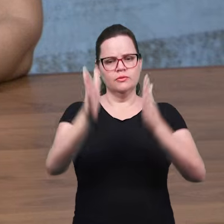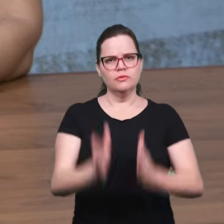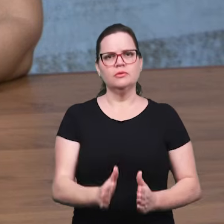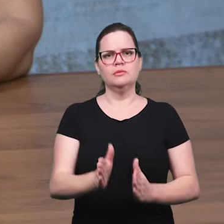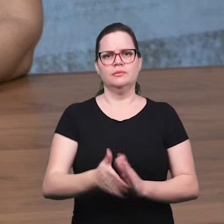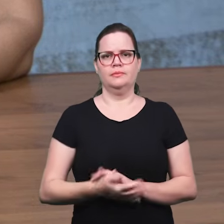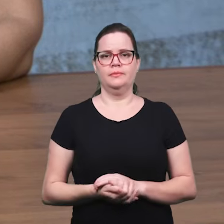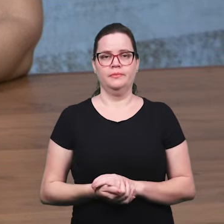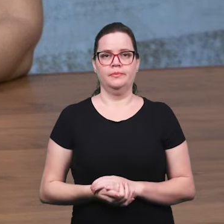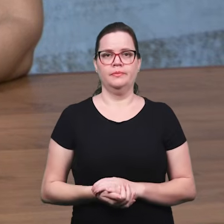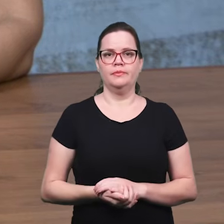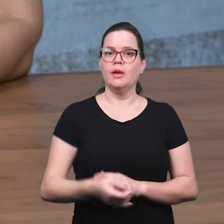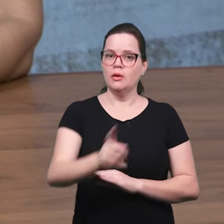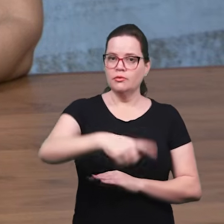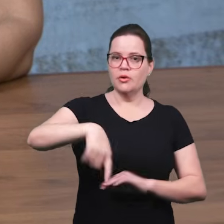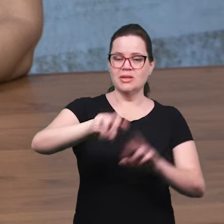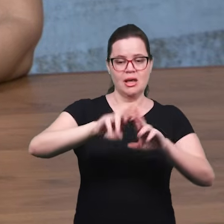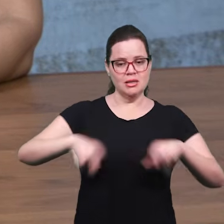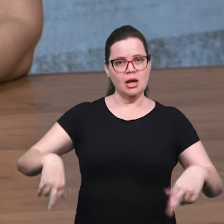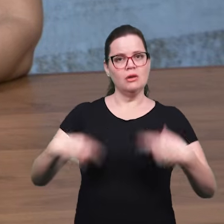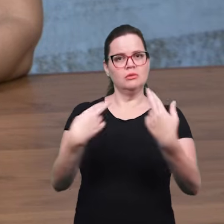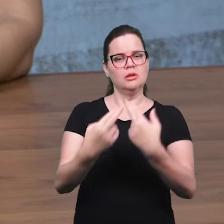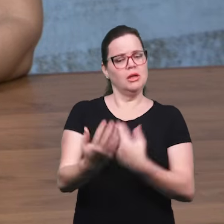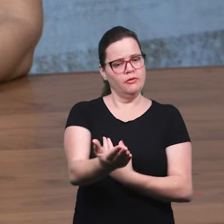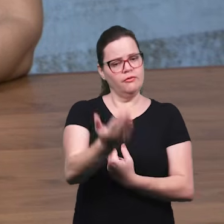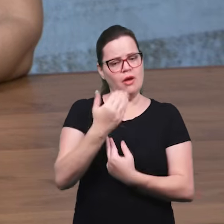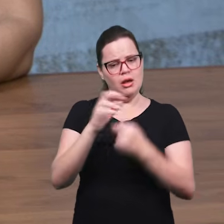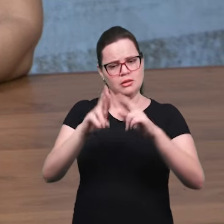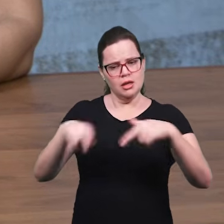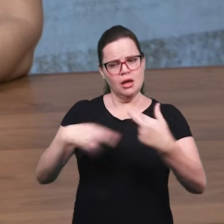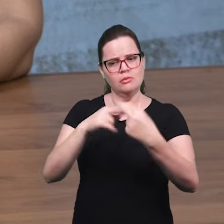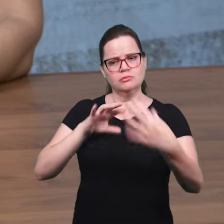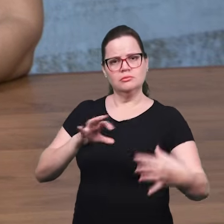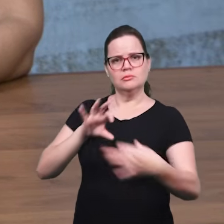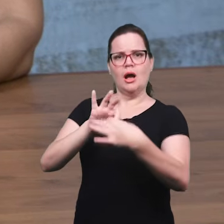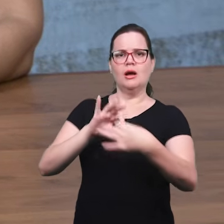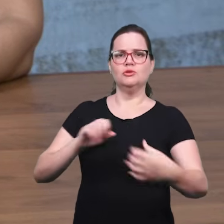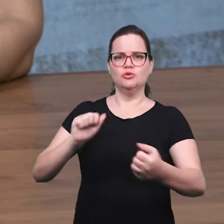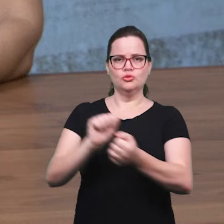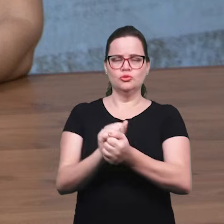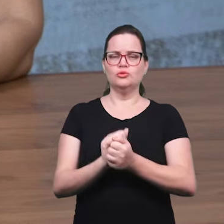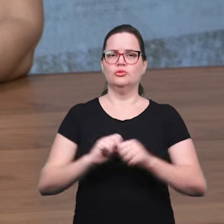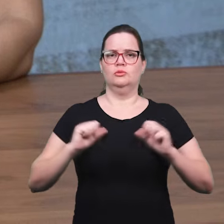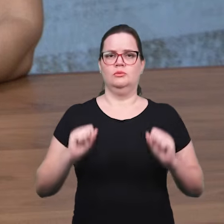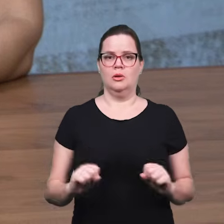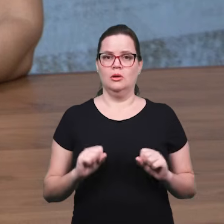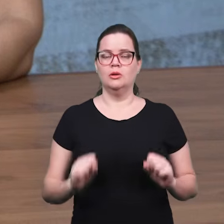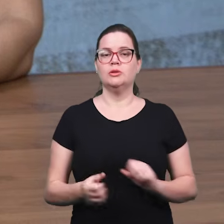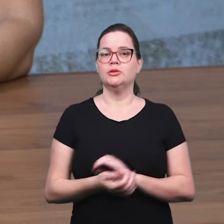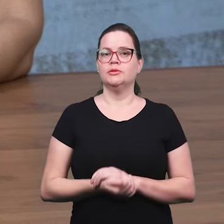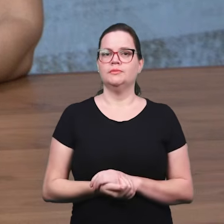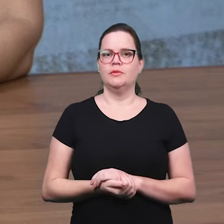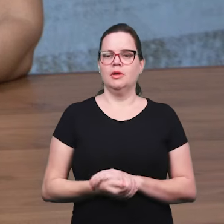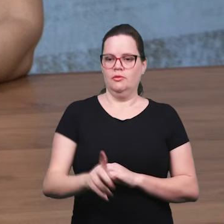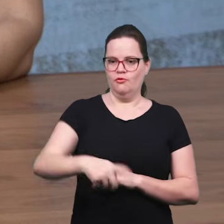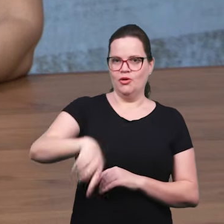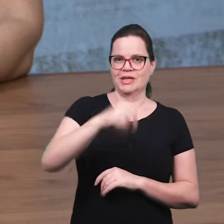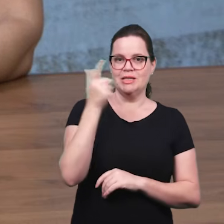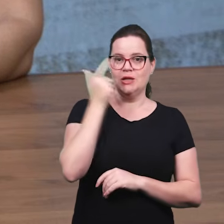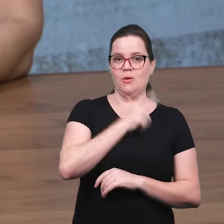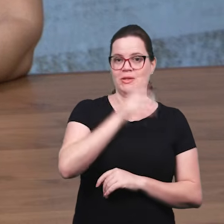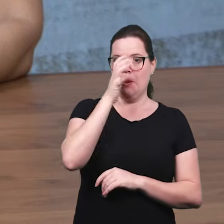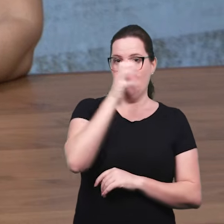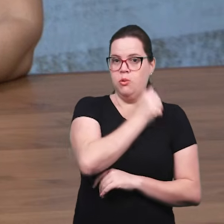retas. Congregai-vos e vinde, chegai-vos juntos, os que escapastes